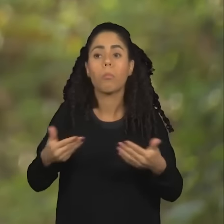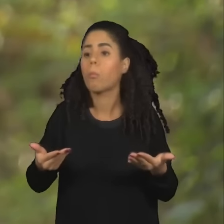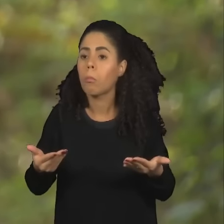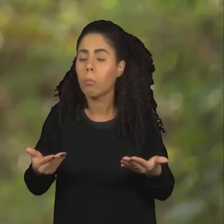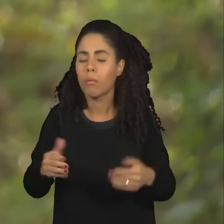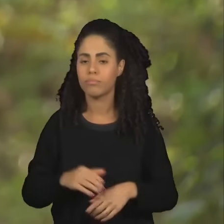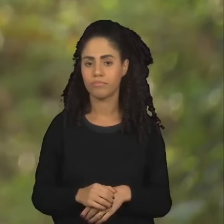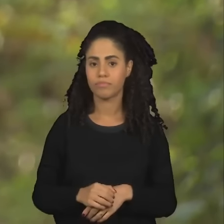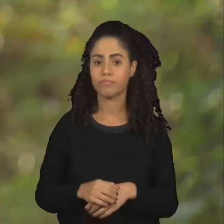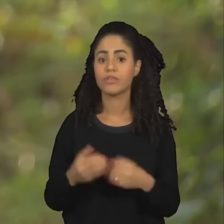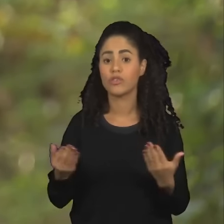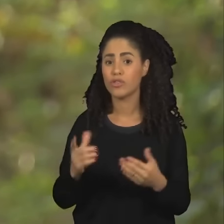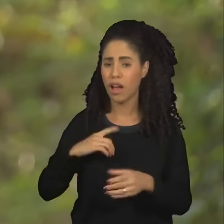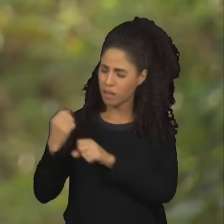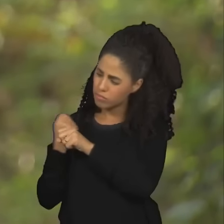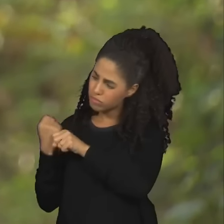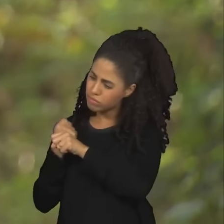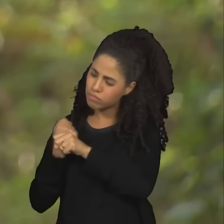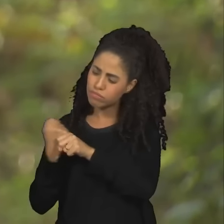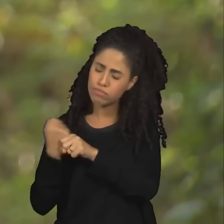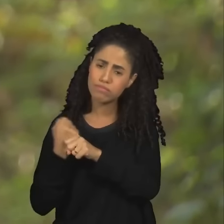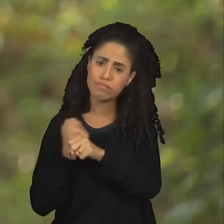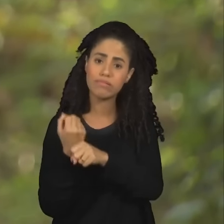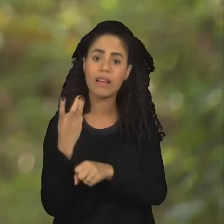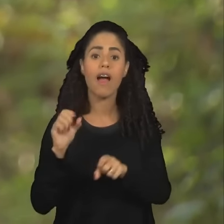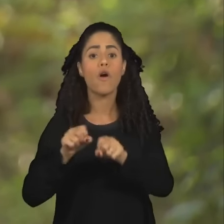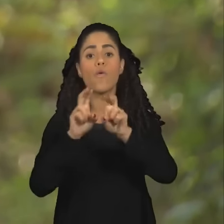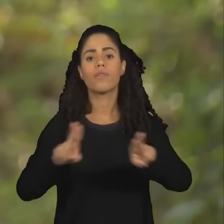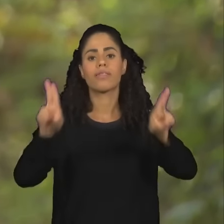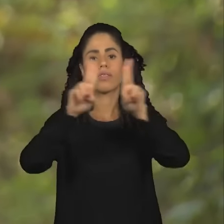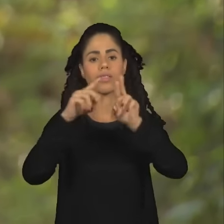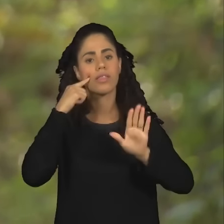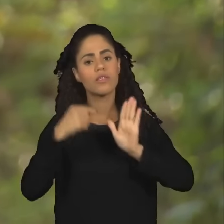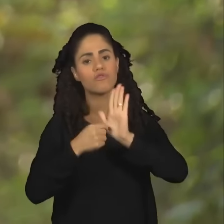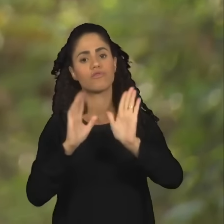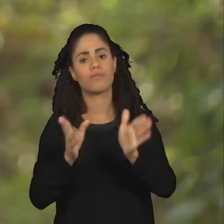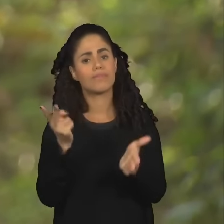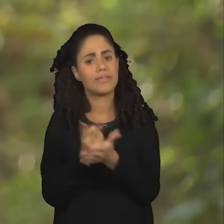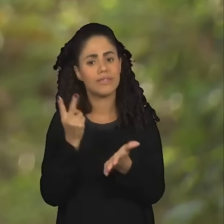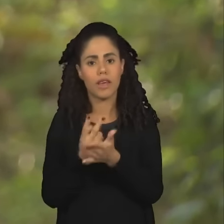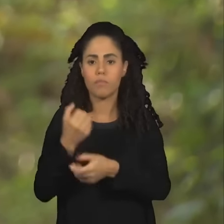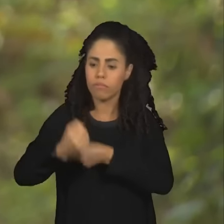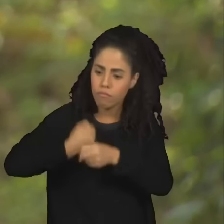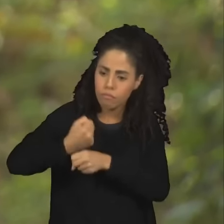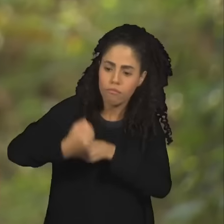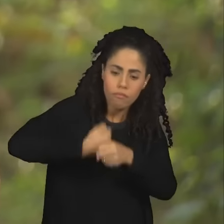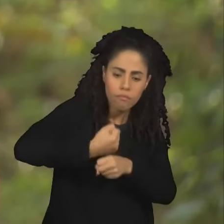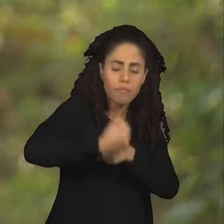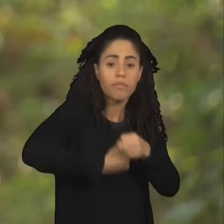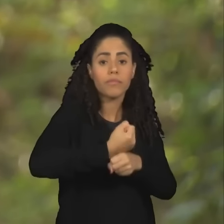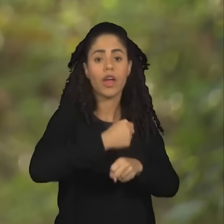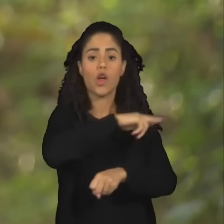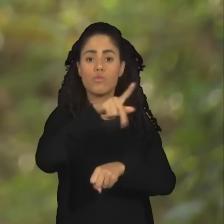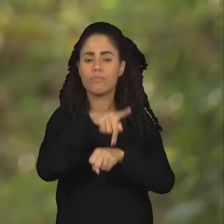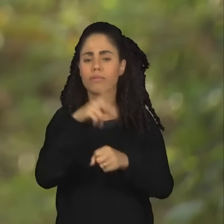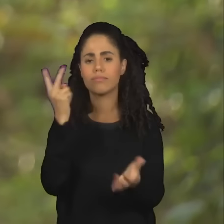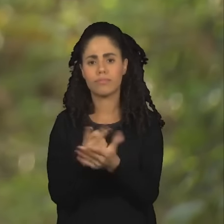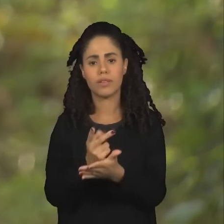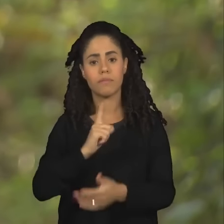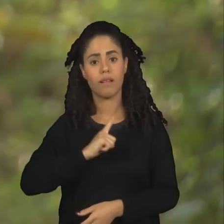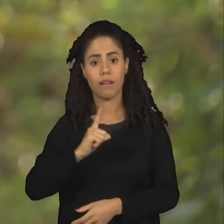quase 3 décadas, a ONU realiza conferências do clima a cada ano. E os países signatários, que atualmente